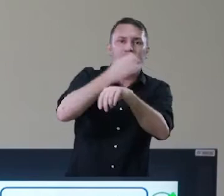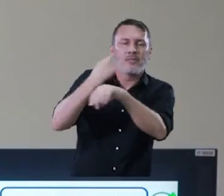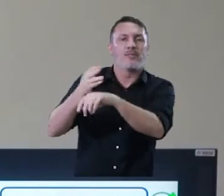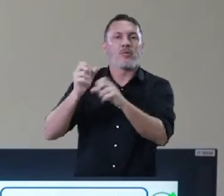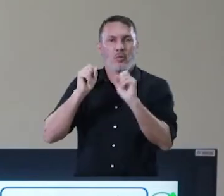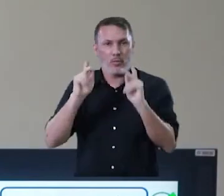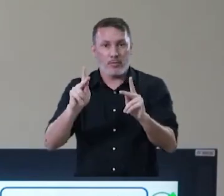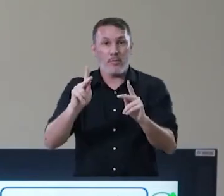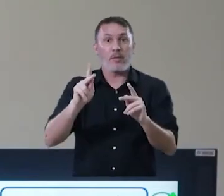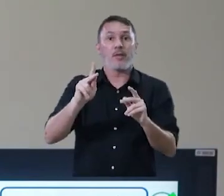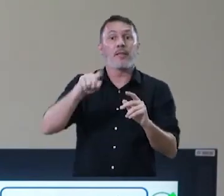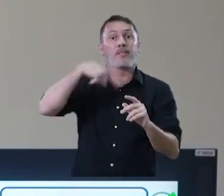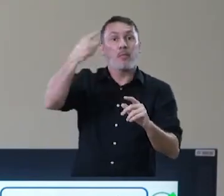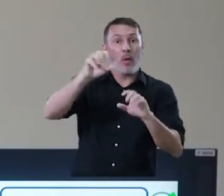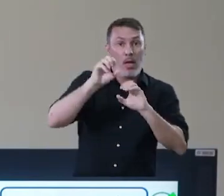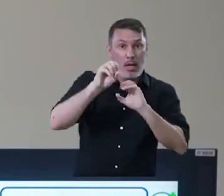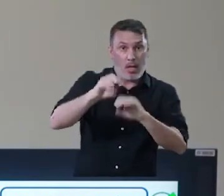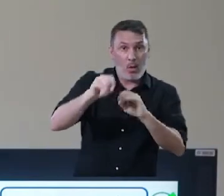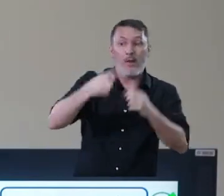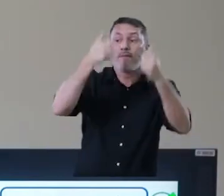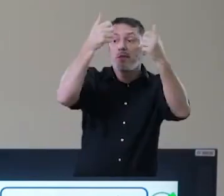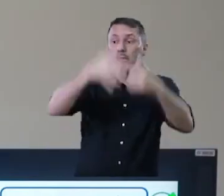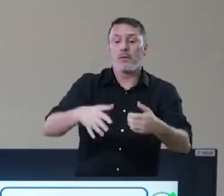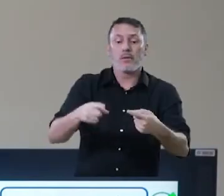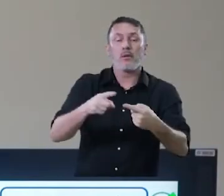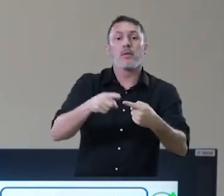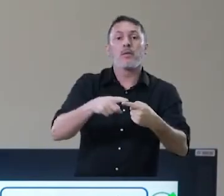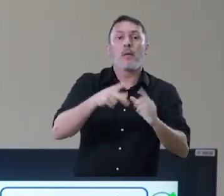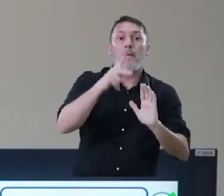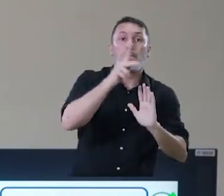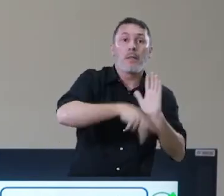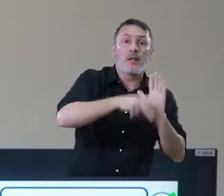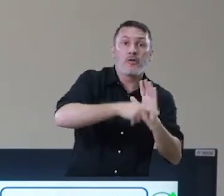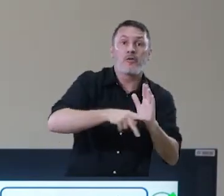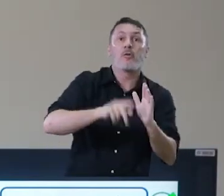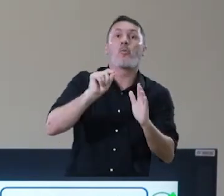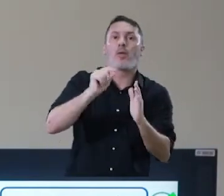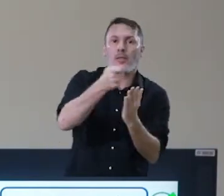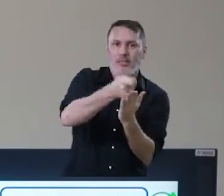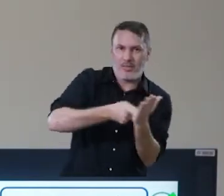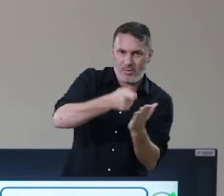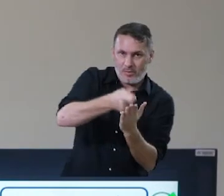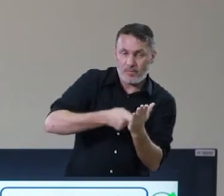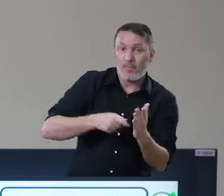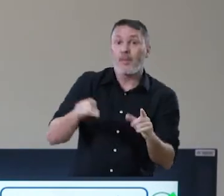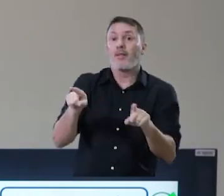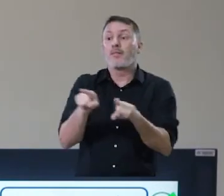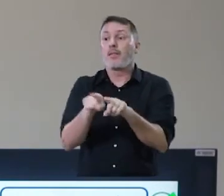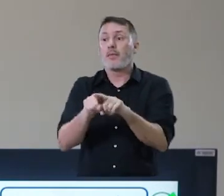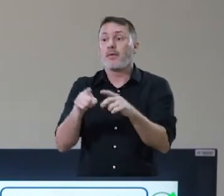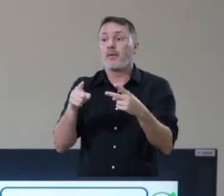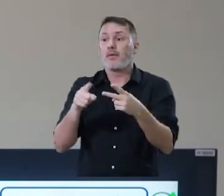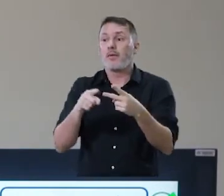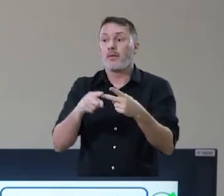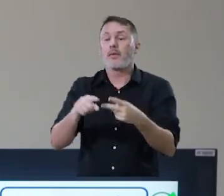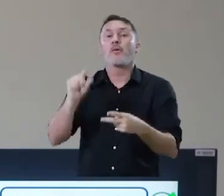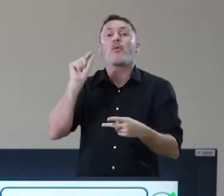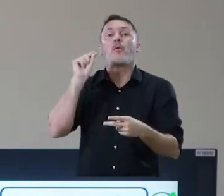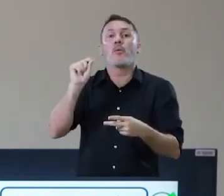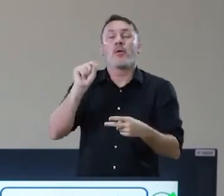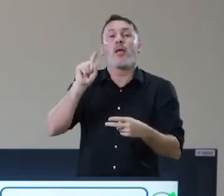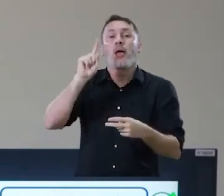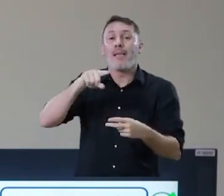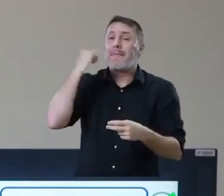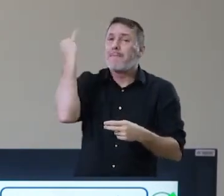Ok? Então, na próxima aula, nós vamos falar sobre o planejamento da redação e vamos falar de um assunto muito importante sobre a